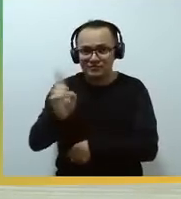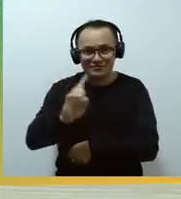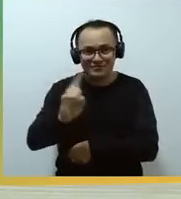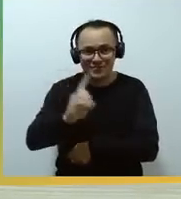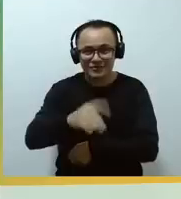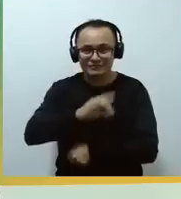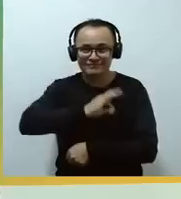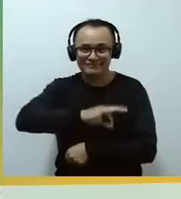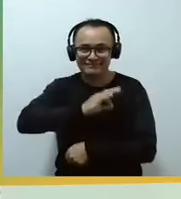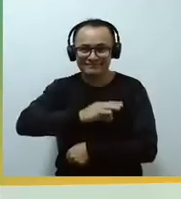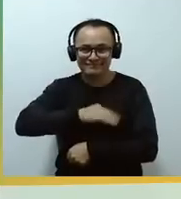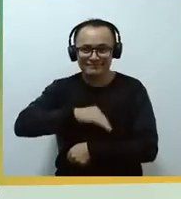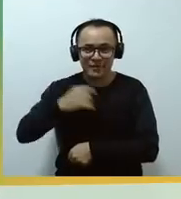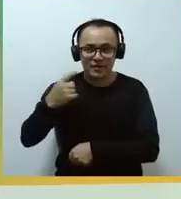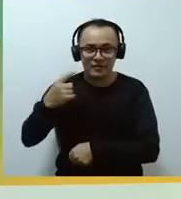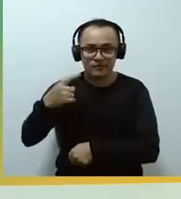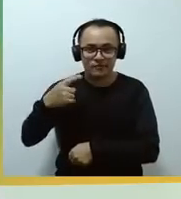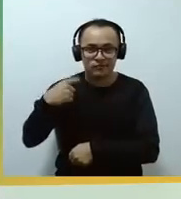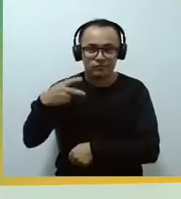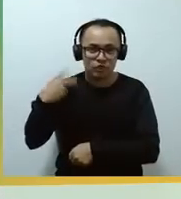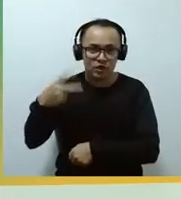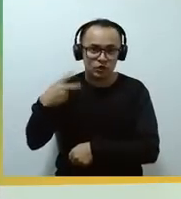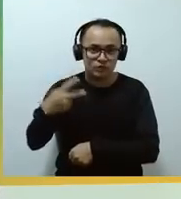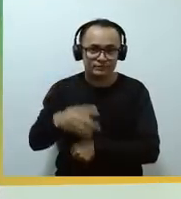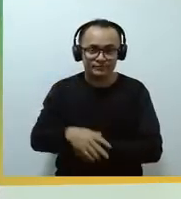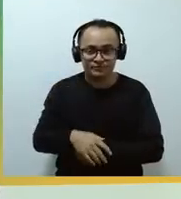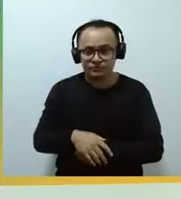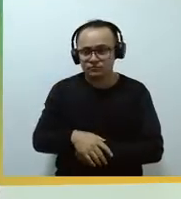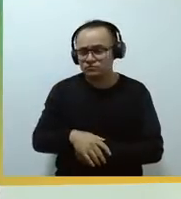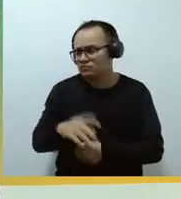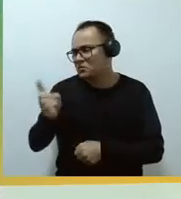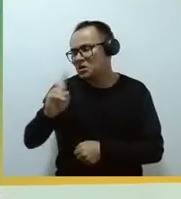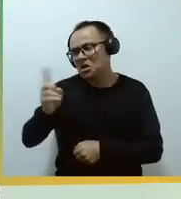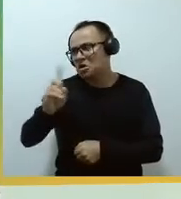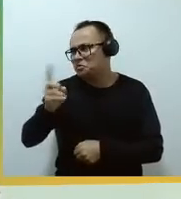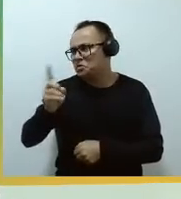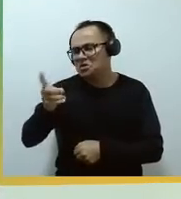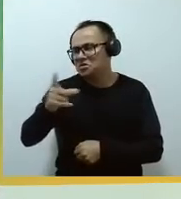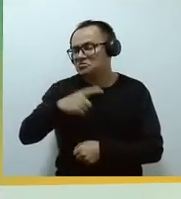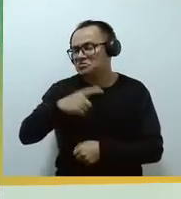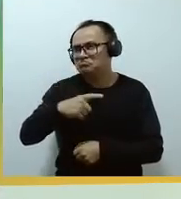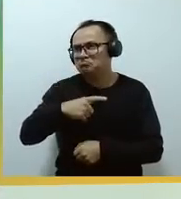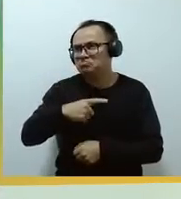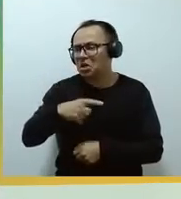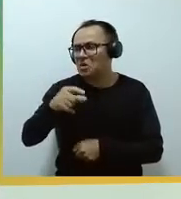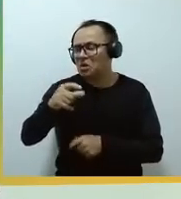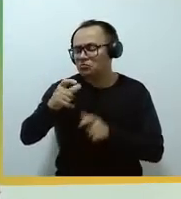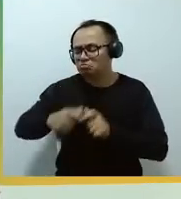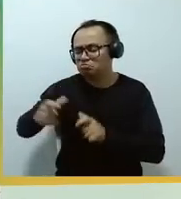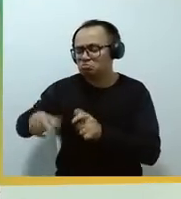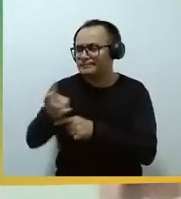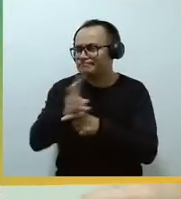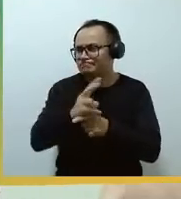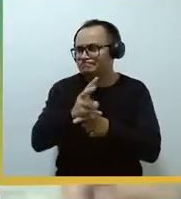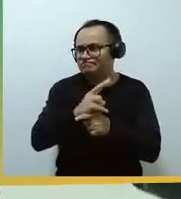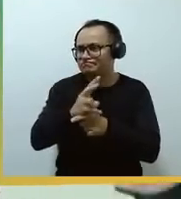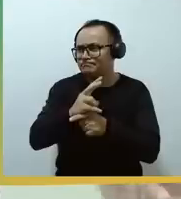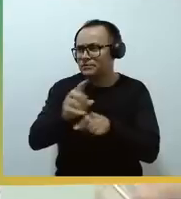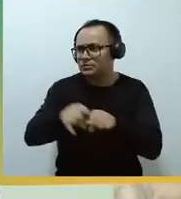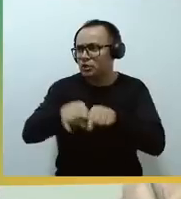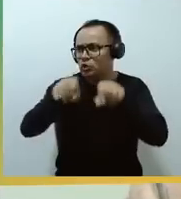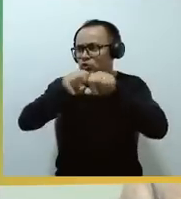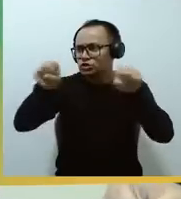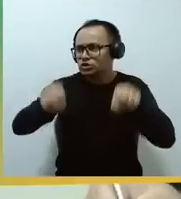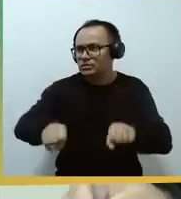políticos? Não, eu acho que existem todos os órgãos de fiscalização, órgãos públicos e todo um sistema operacional, né? E